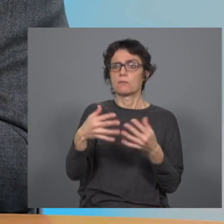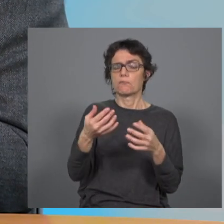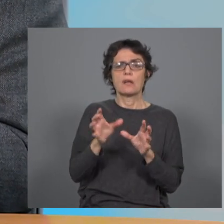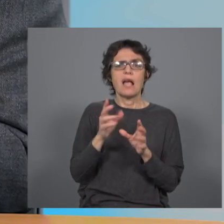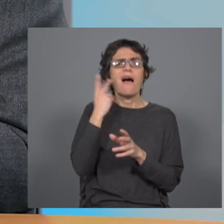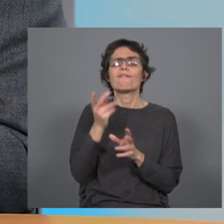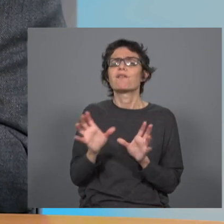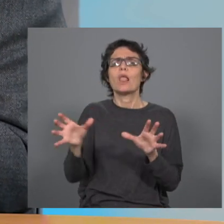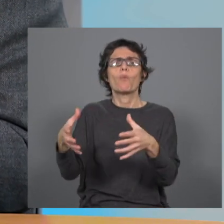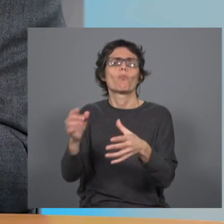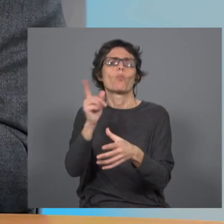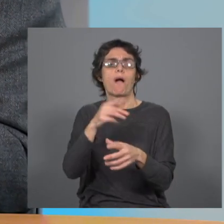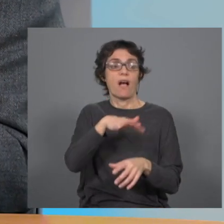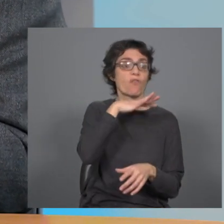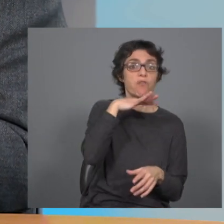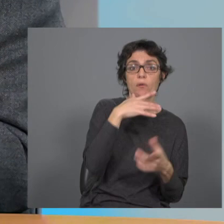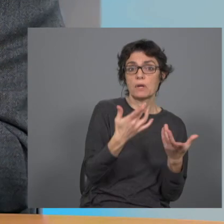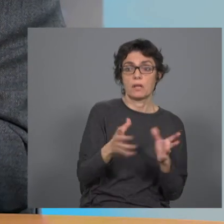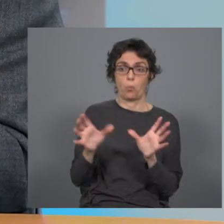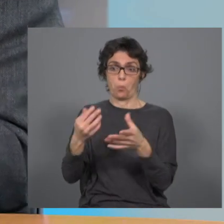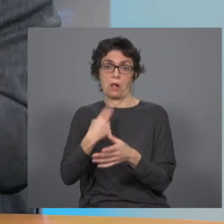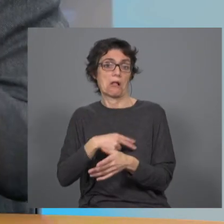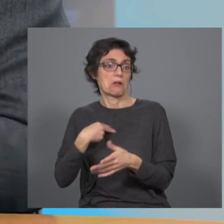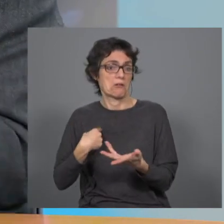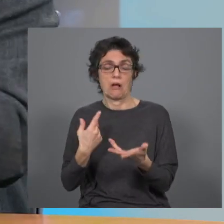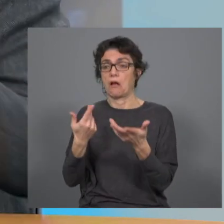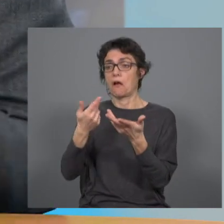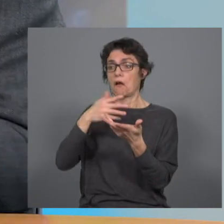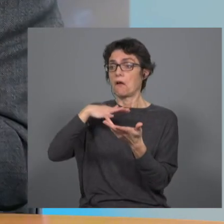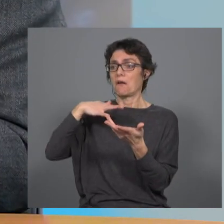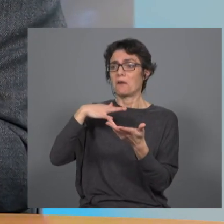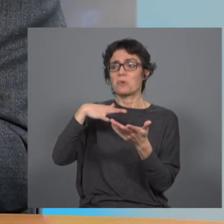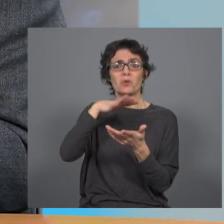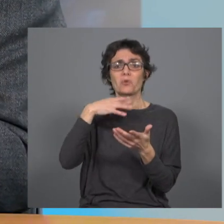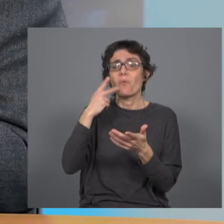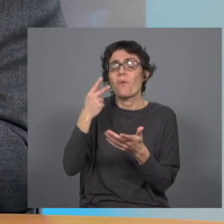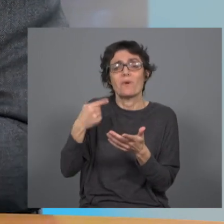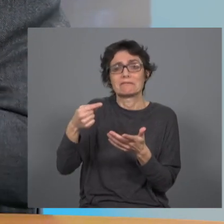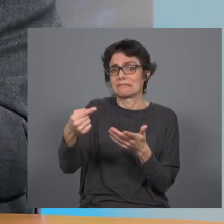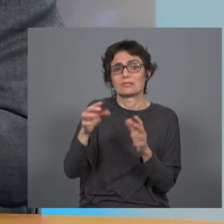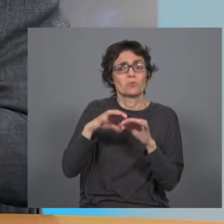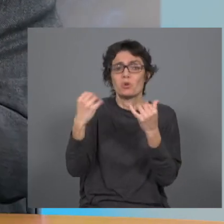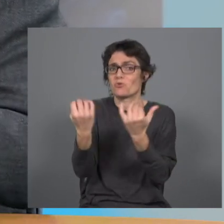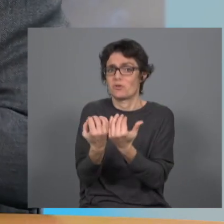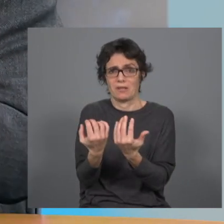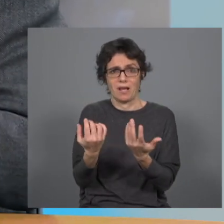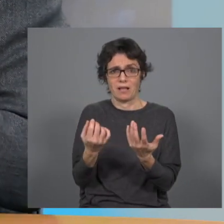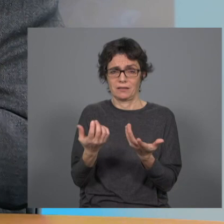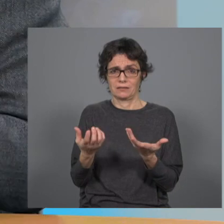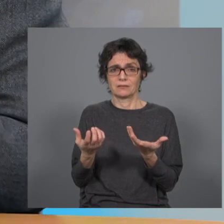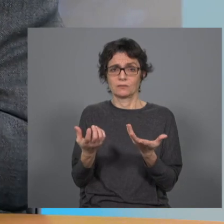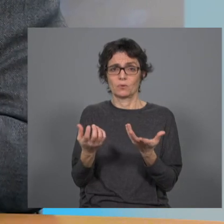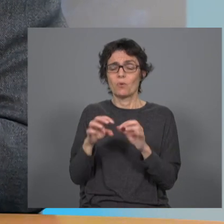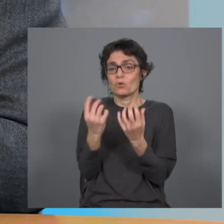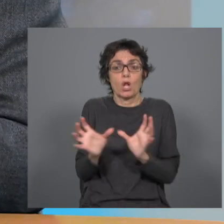seja comunitária de uma comunidade cristã, seja até em sentido mais lato, na vida normal em sociedade, seja da interdependência que temos